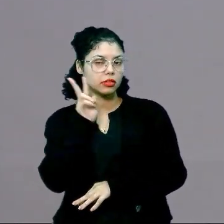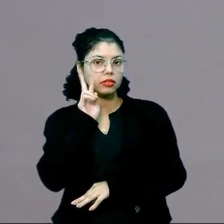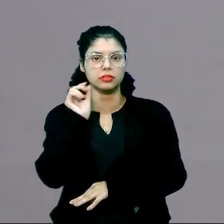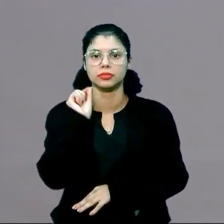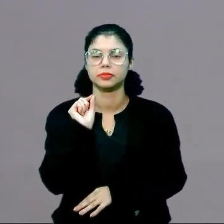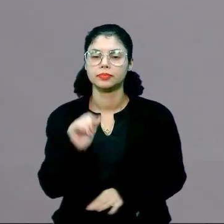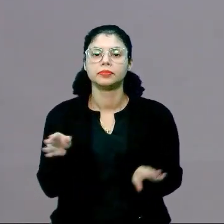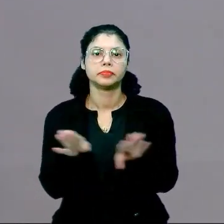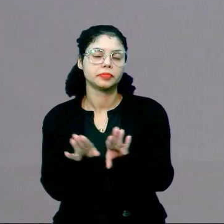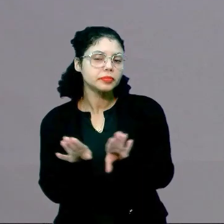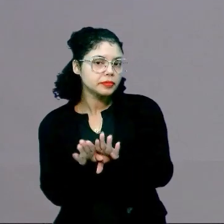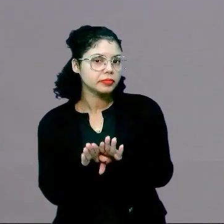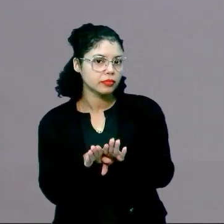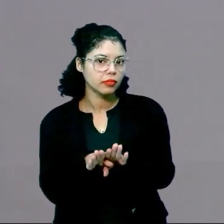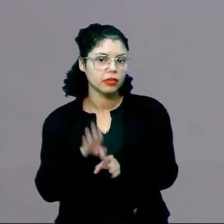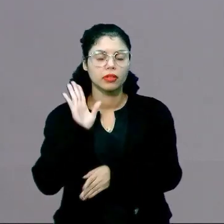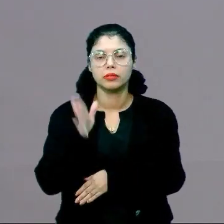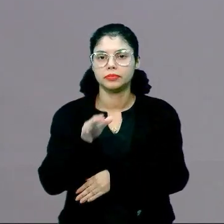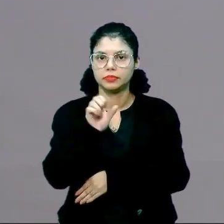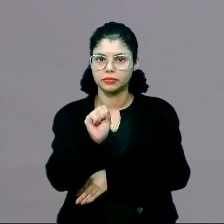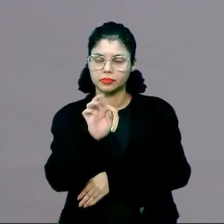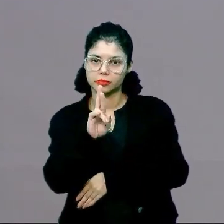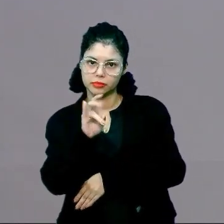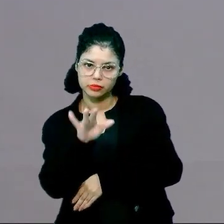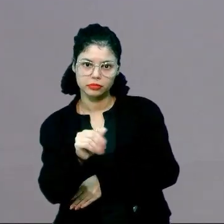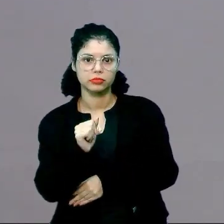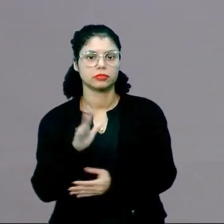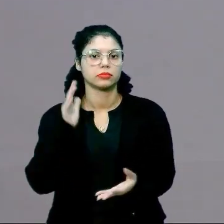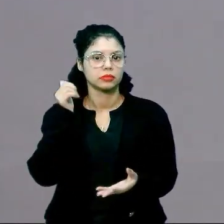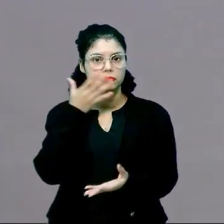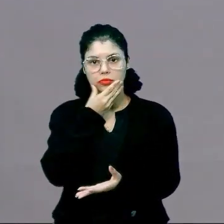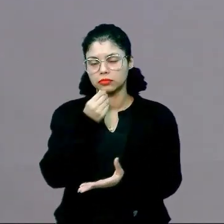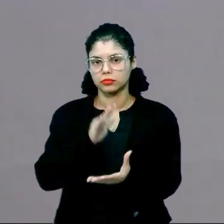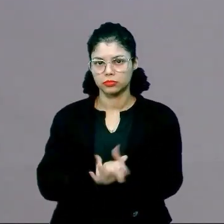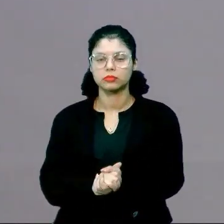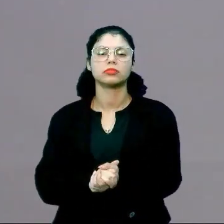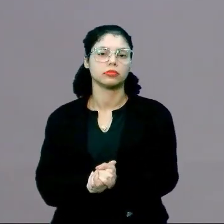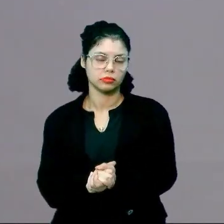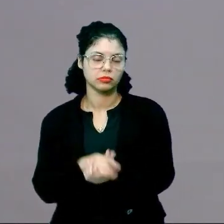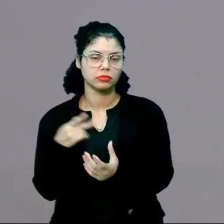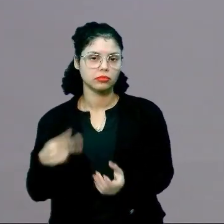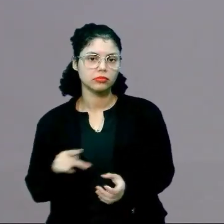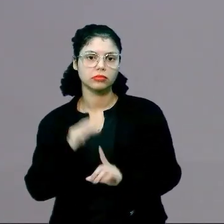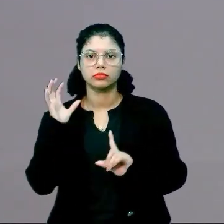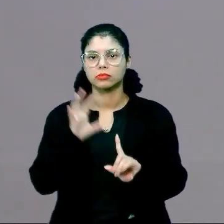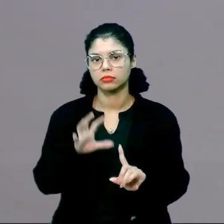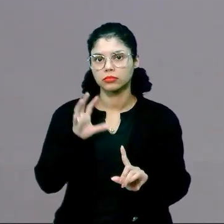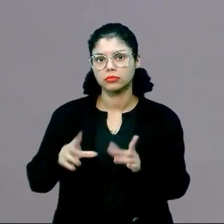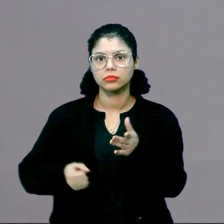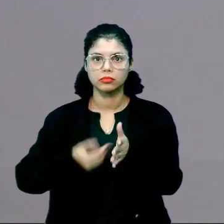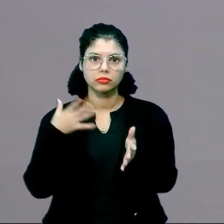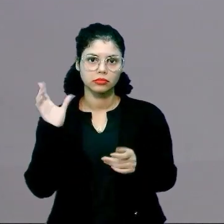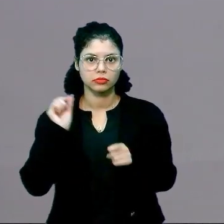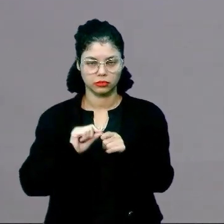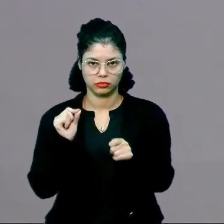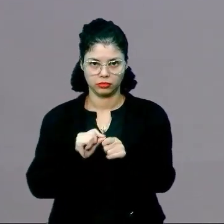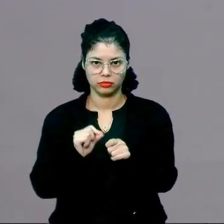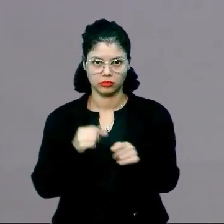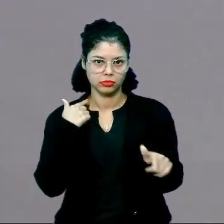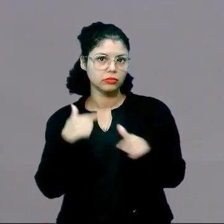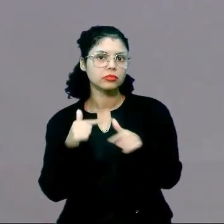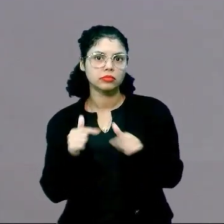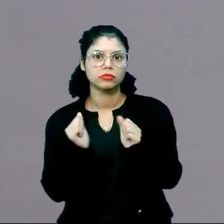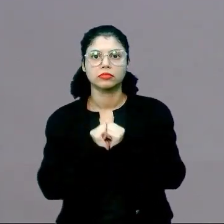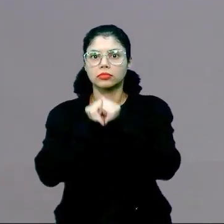o existencialismo de Sartre, que era esposo da Simone, foi quem a influenciou muito para fazer esse